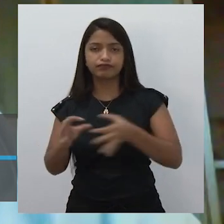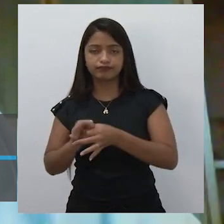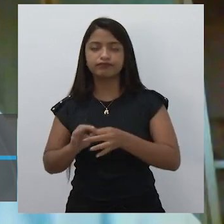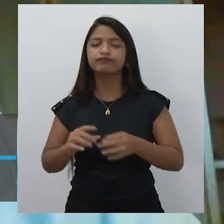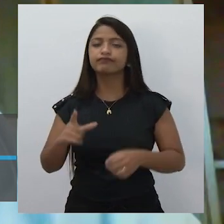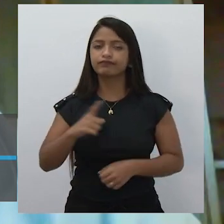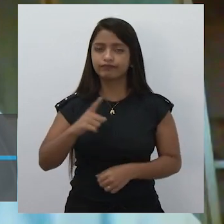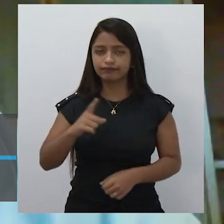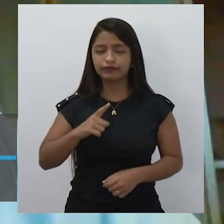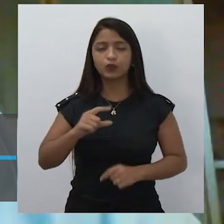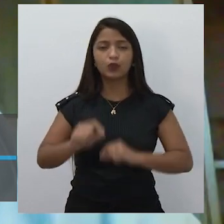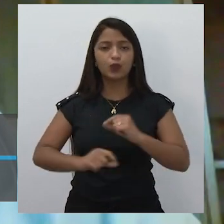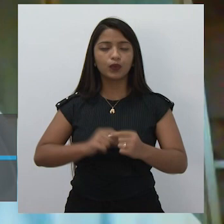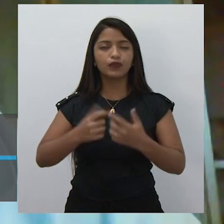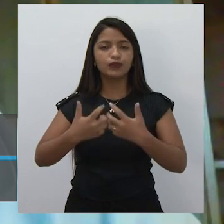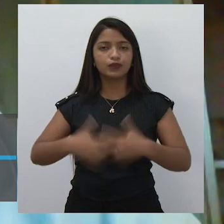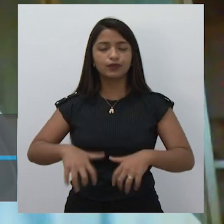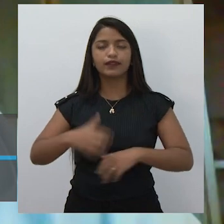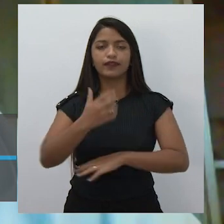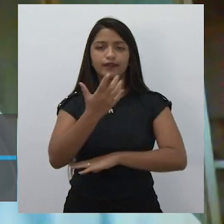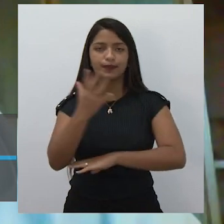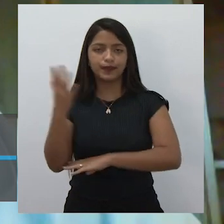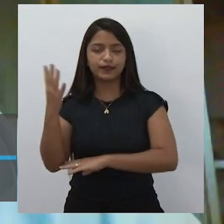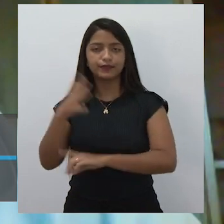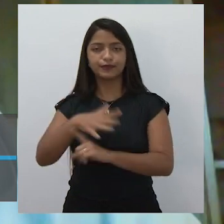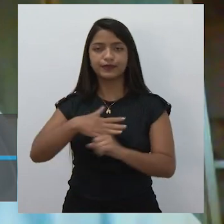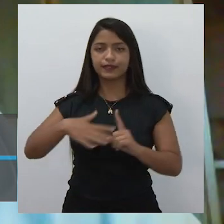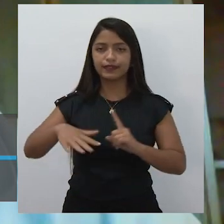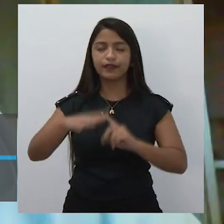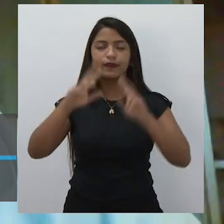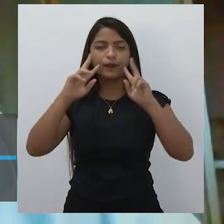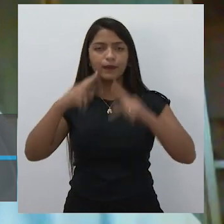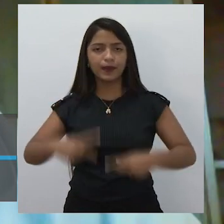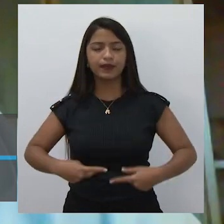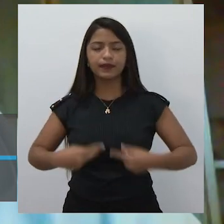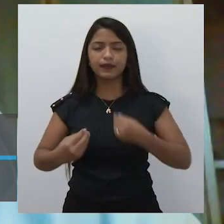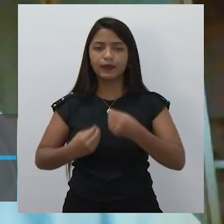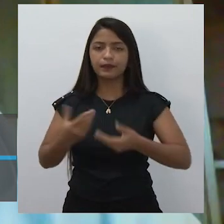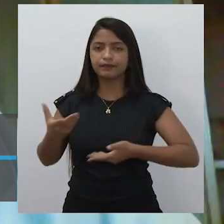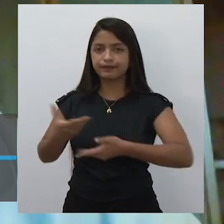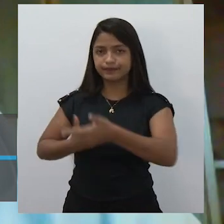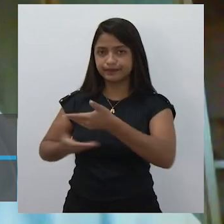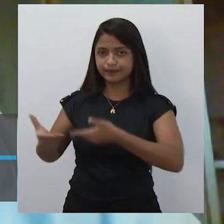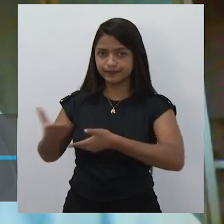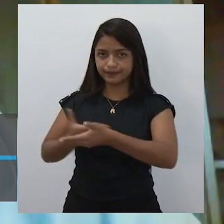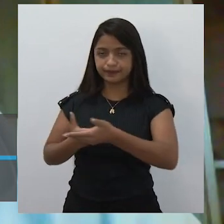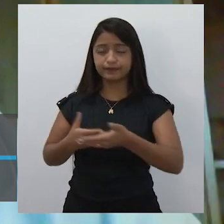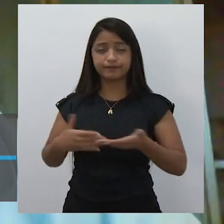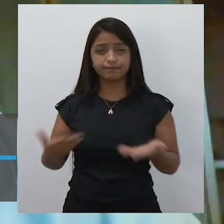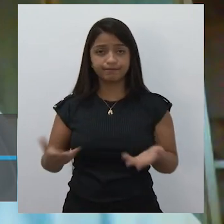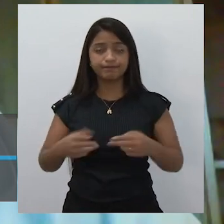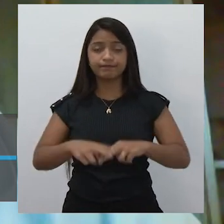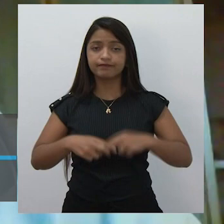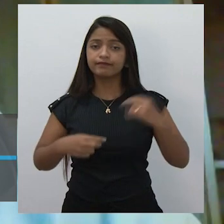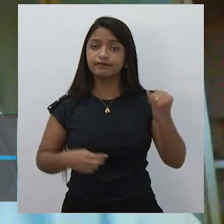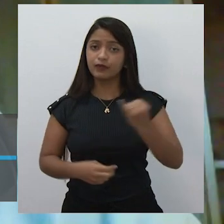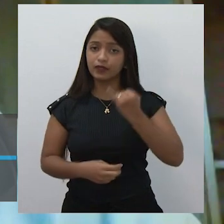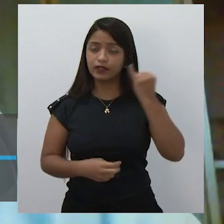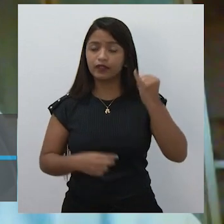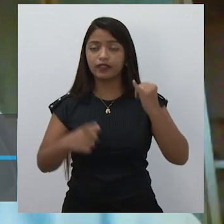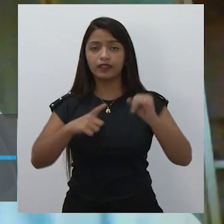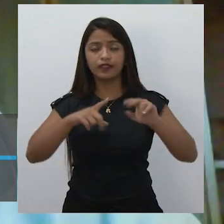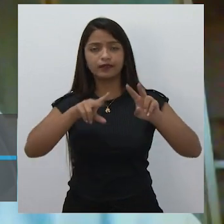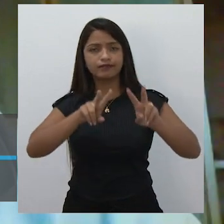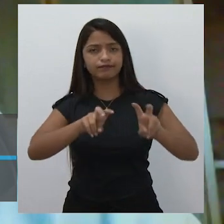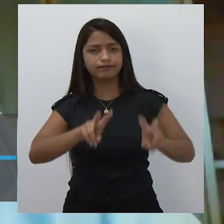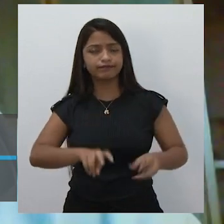e com a relação da sociedade humana com a natureza. Daí a importância de se trabalhar uma série de